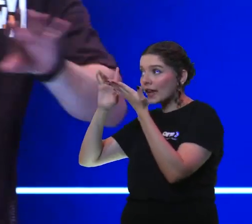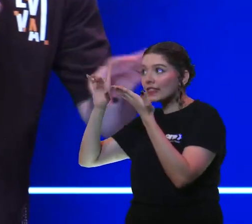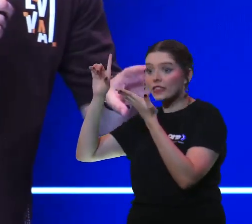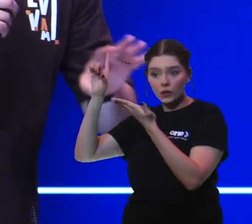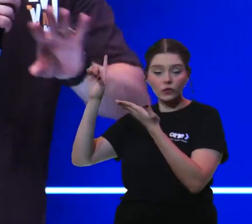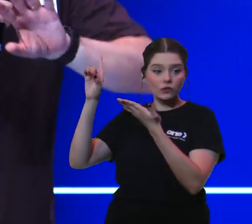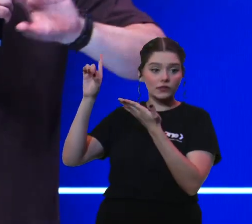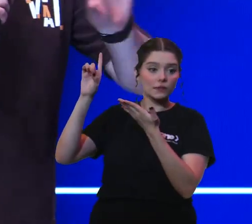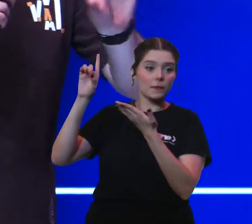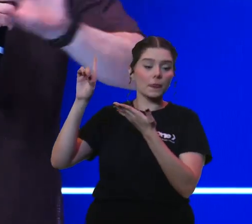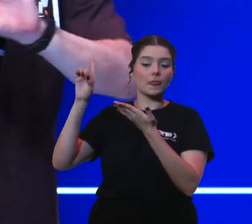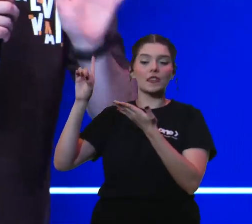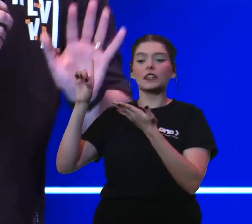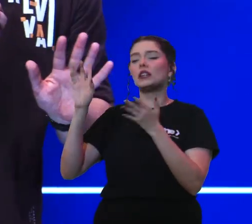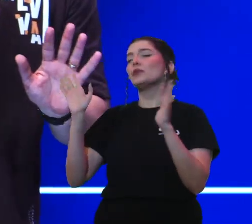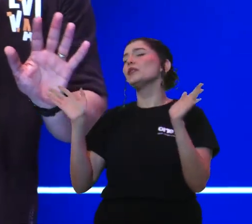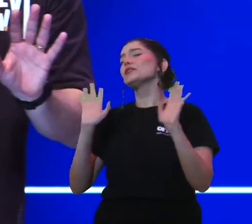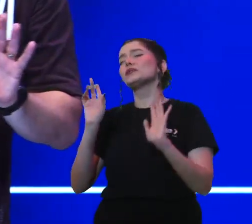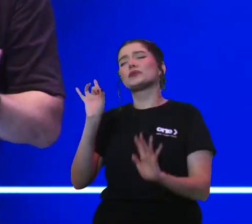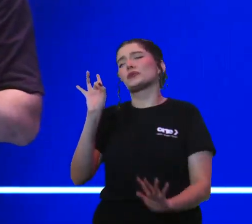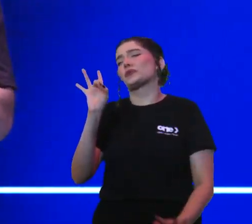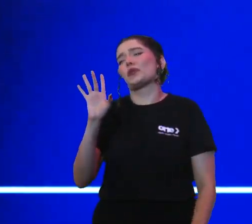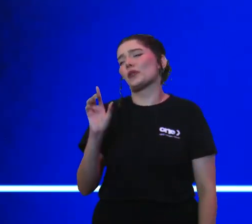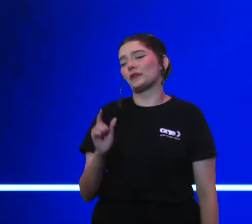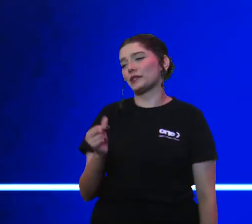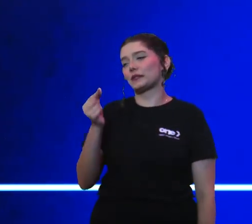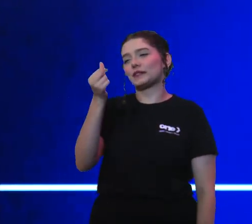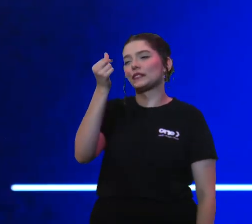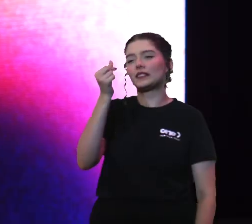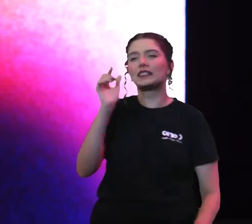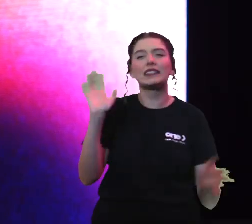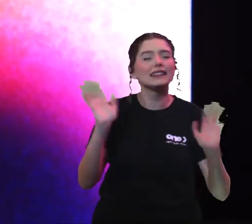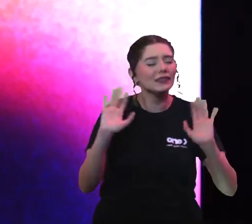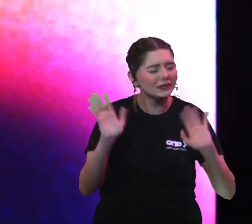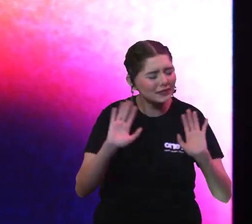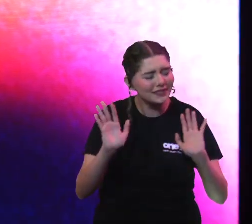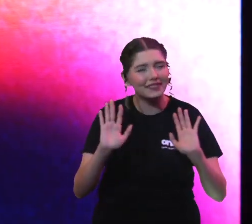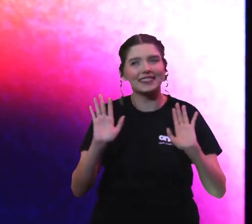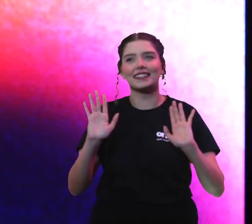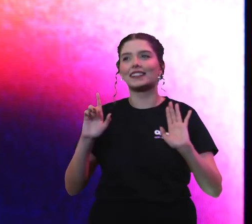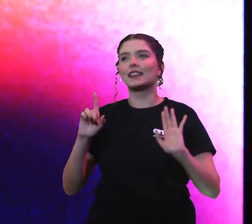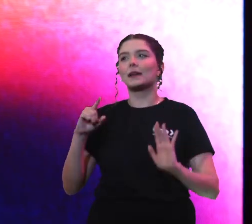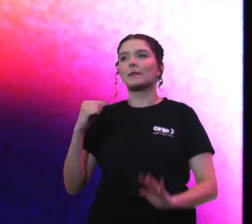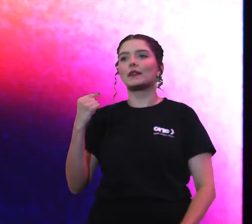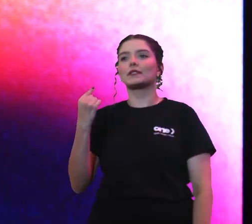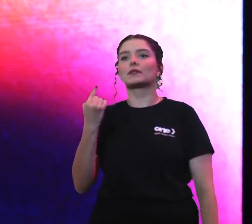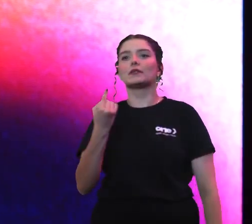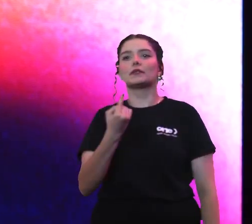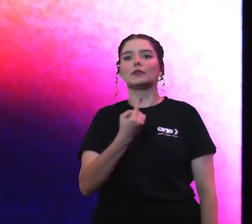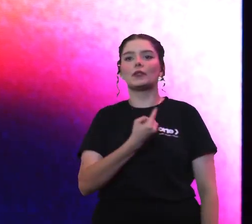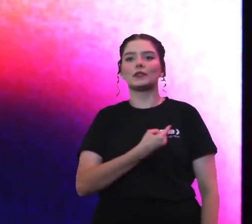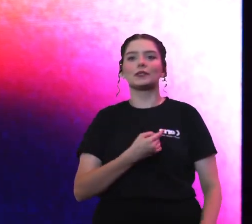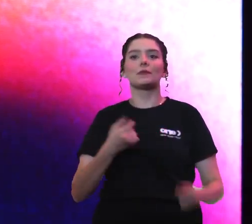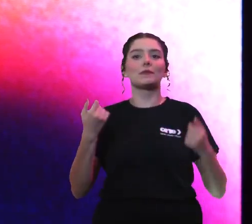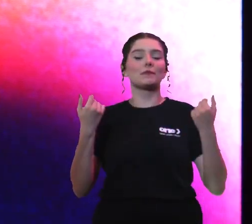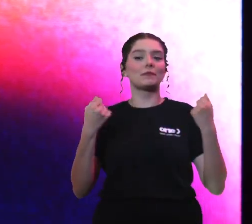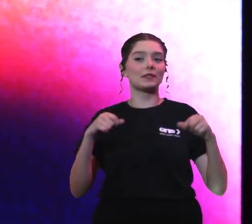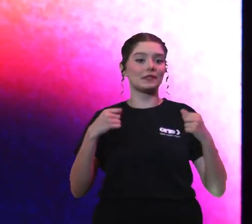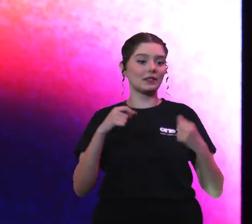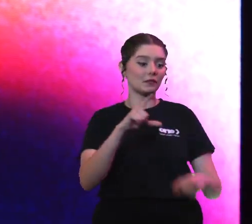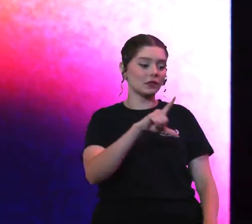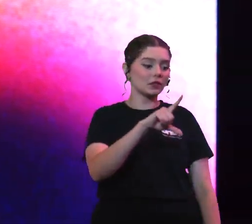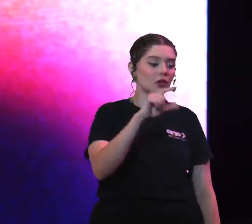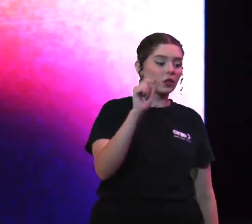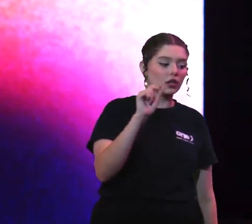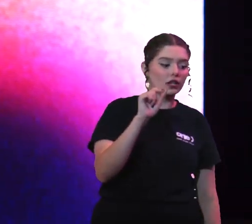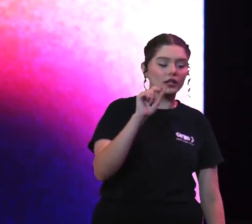contrário às riquezas ou os recursos, não é isso. Mas quando as riquezas invertem o papel e se tornam mais importantes do que